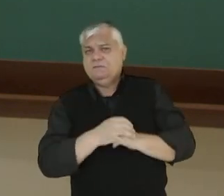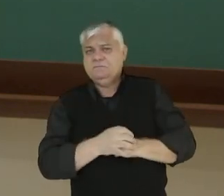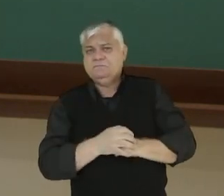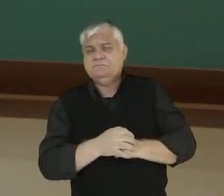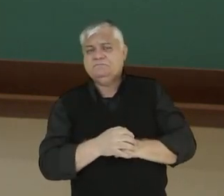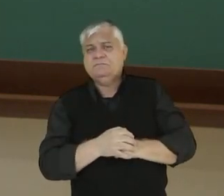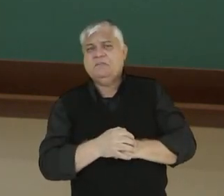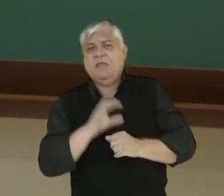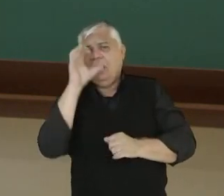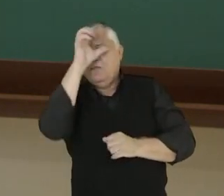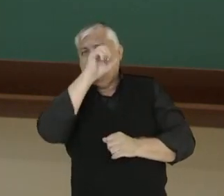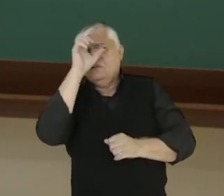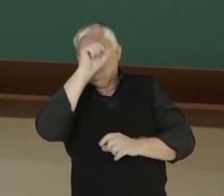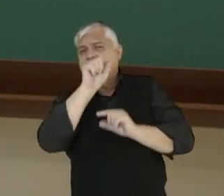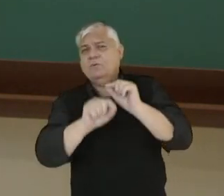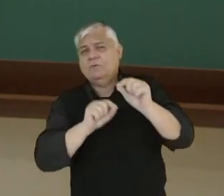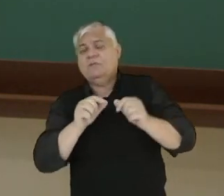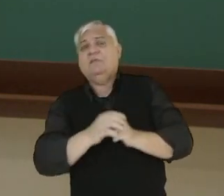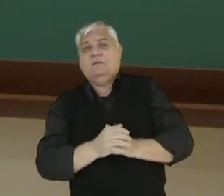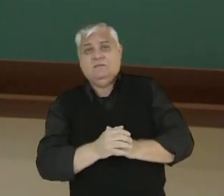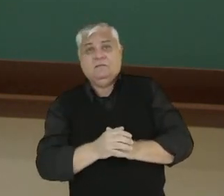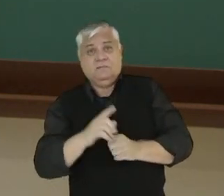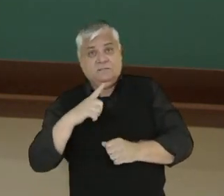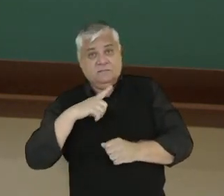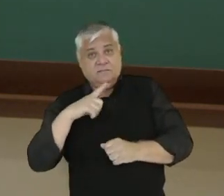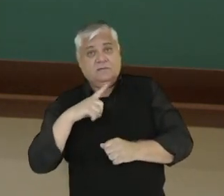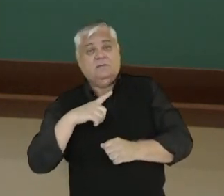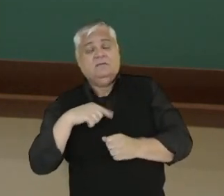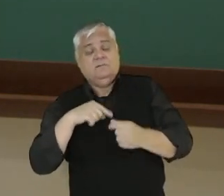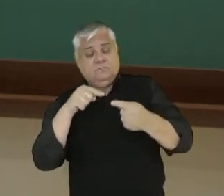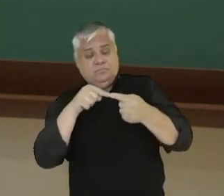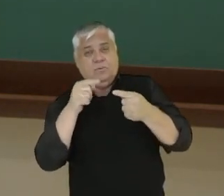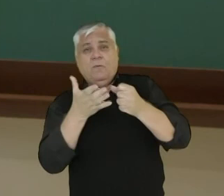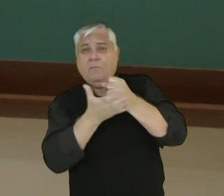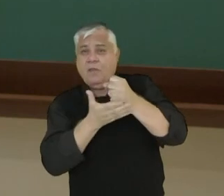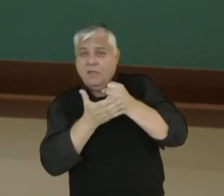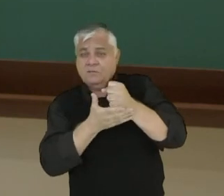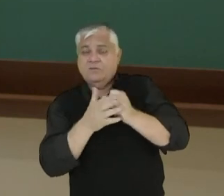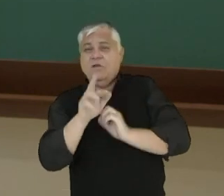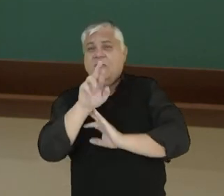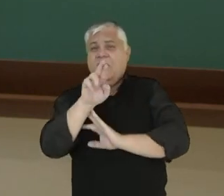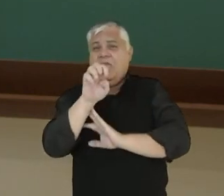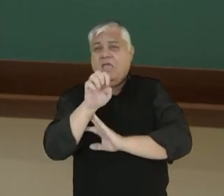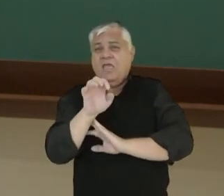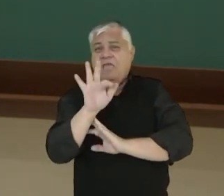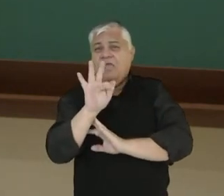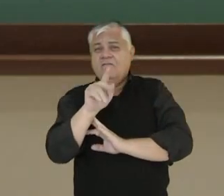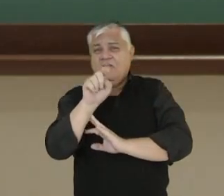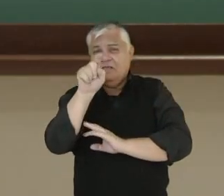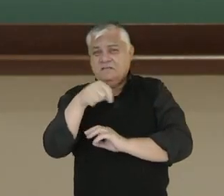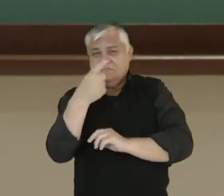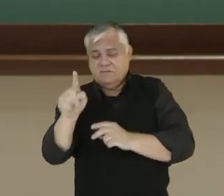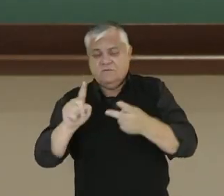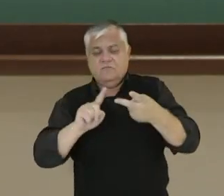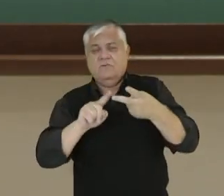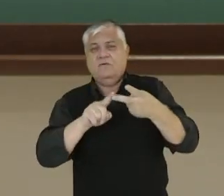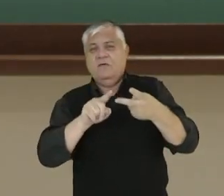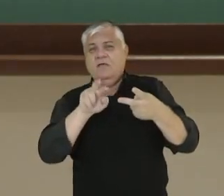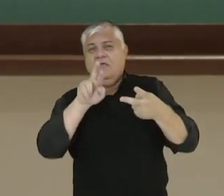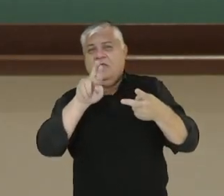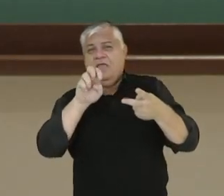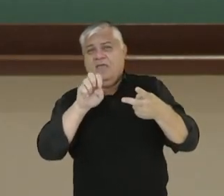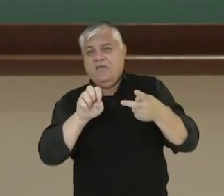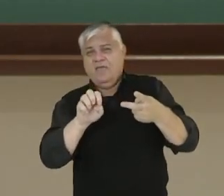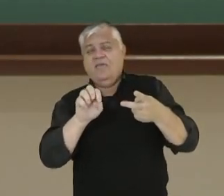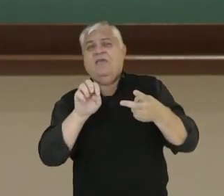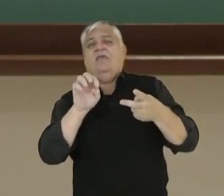nós vimos nessa aula? Nós vimos os princípios básicos da reflexão, da refração. O que você não pode esquecer é